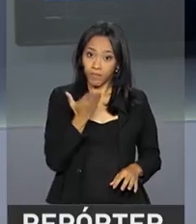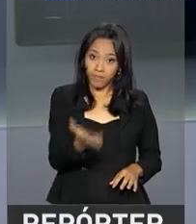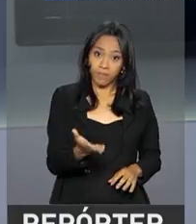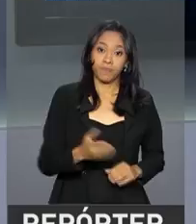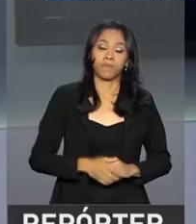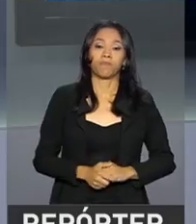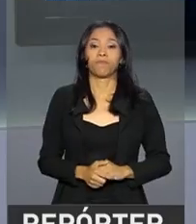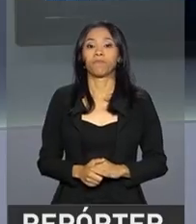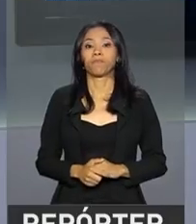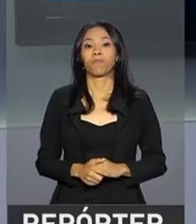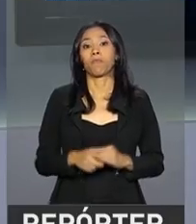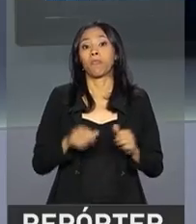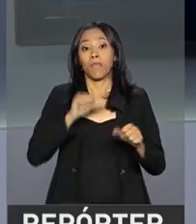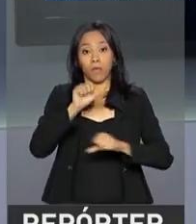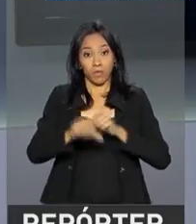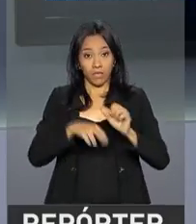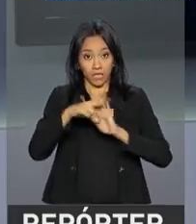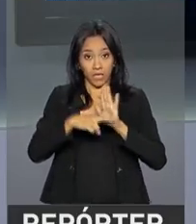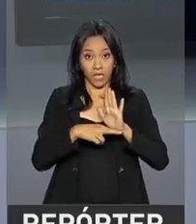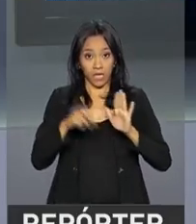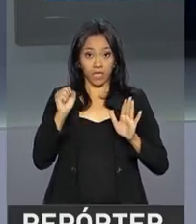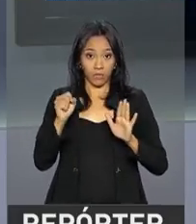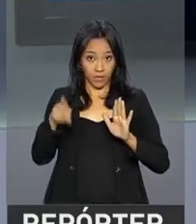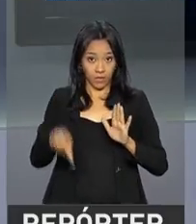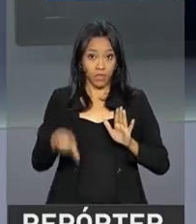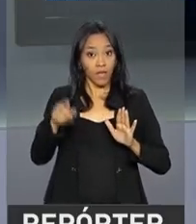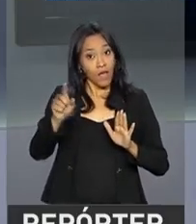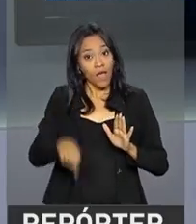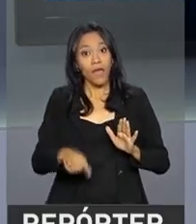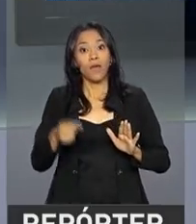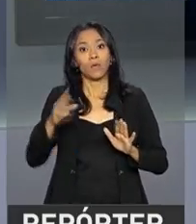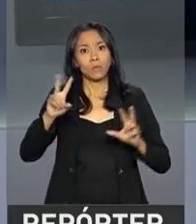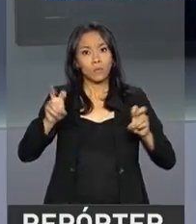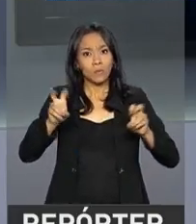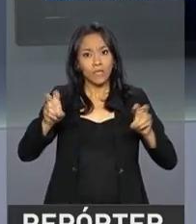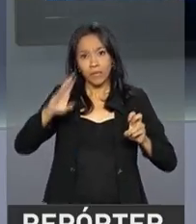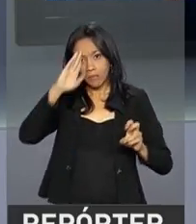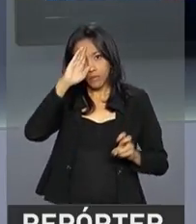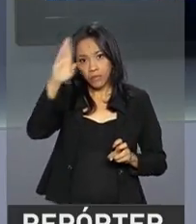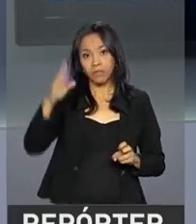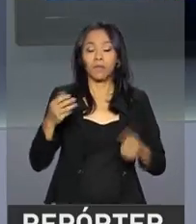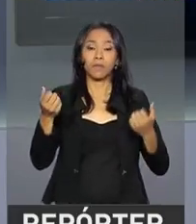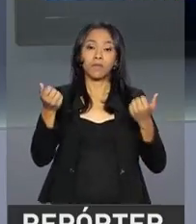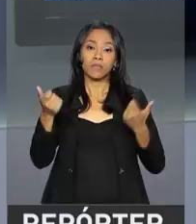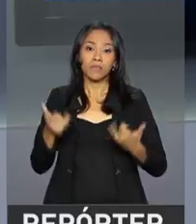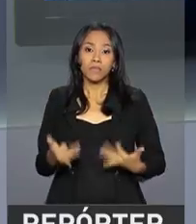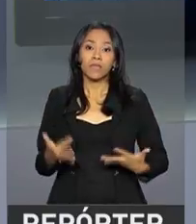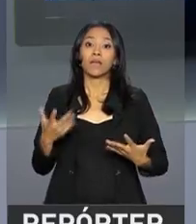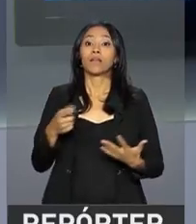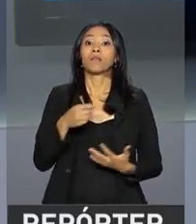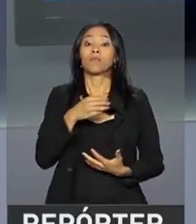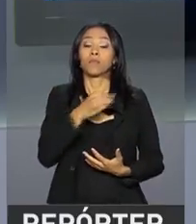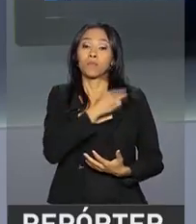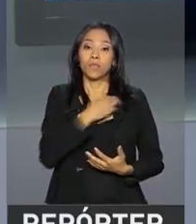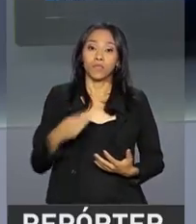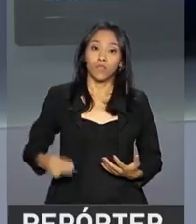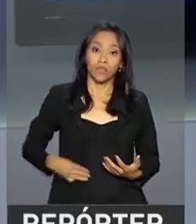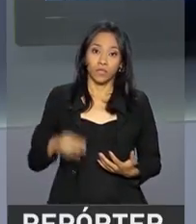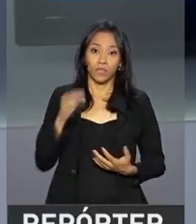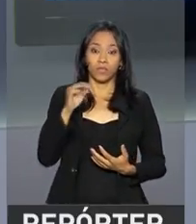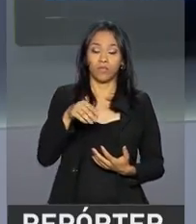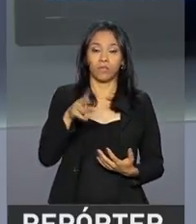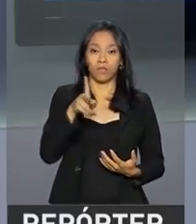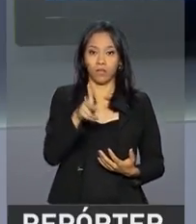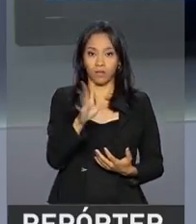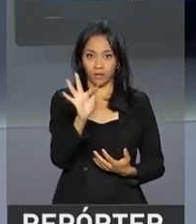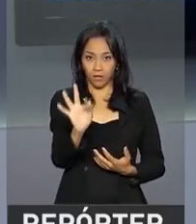a reforma da previdência foi um dos temas abordados pelo ministro da fazenda henrique meirelles em são paulo para o ministro o brasil